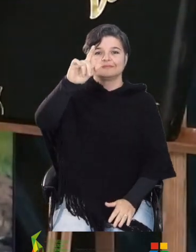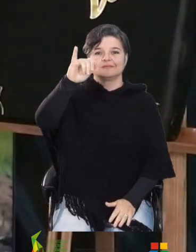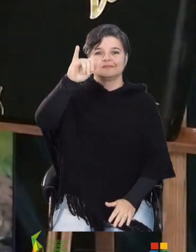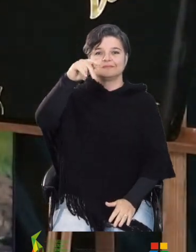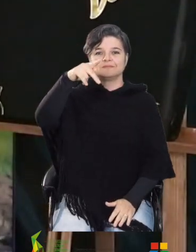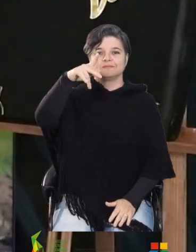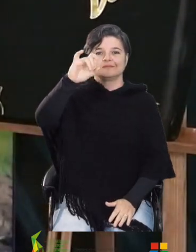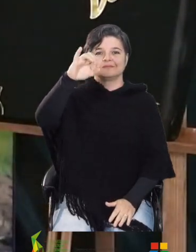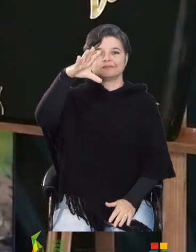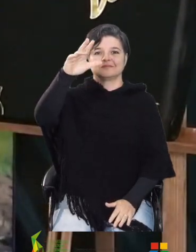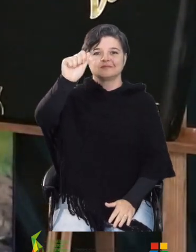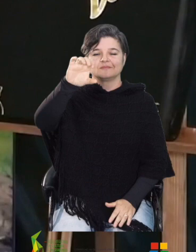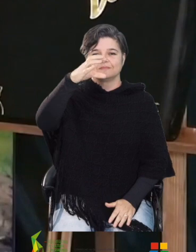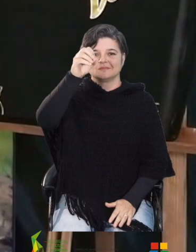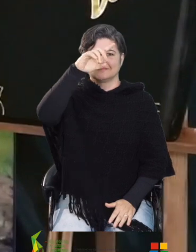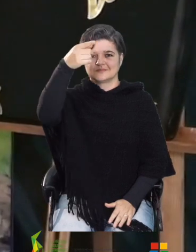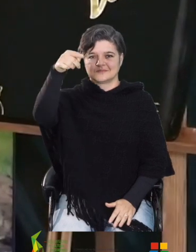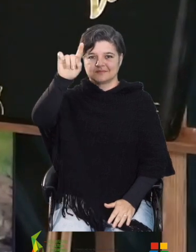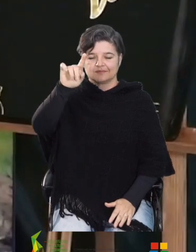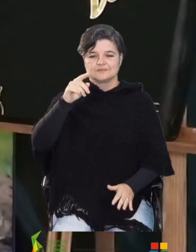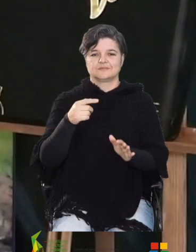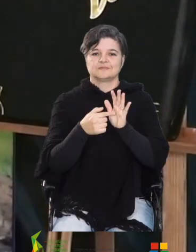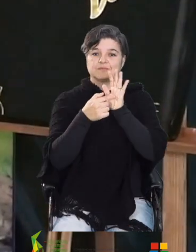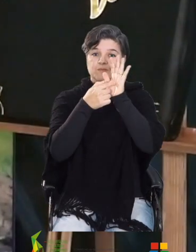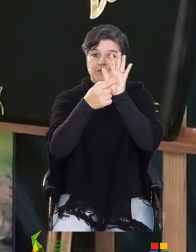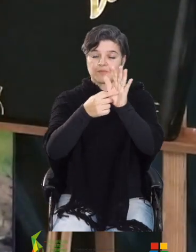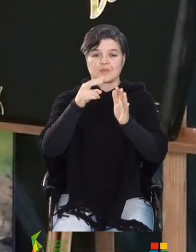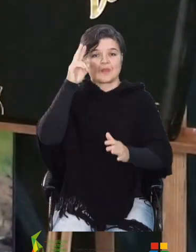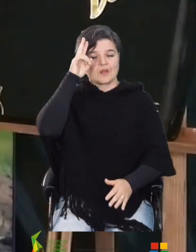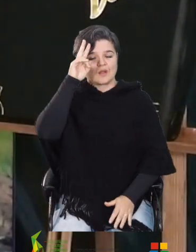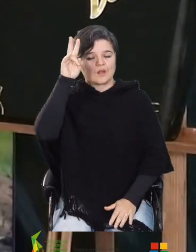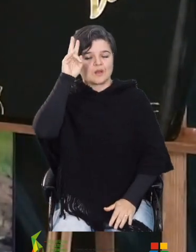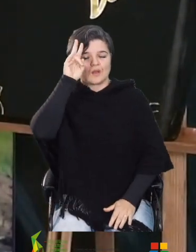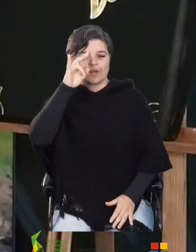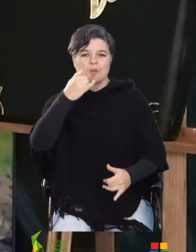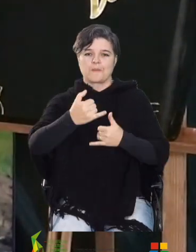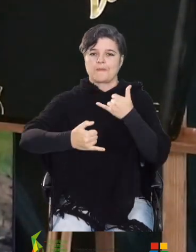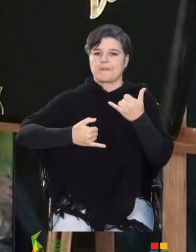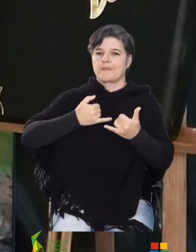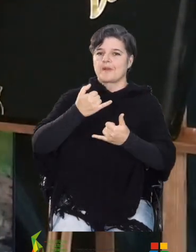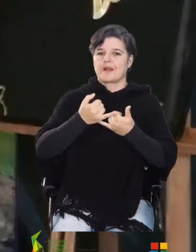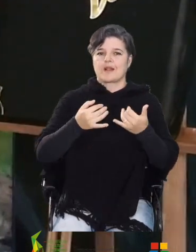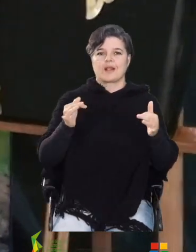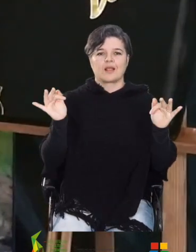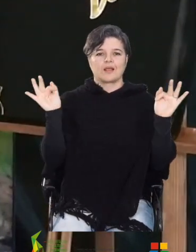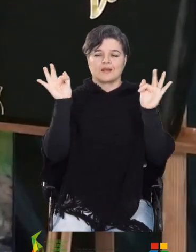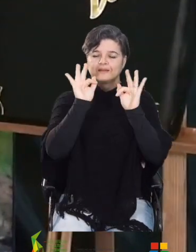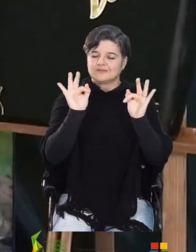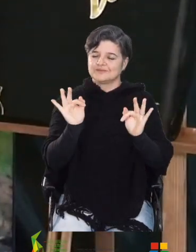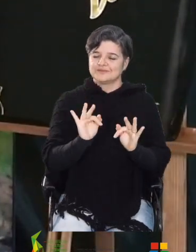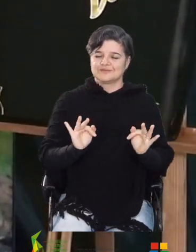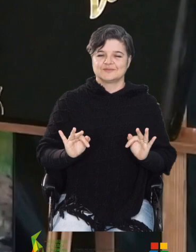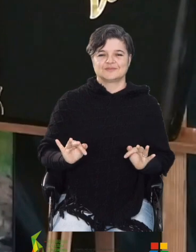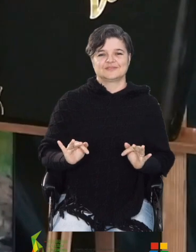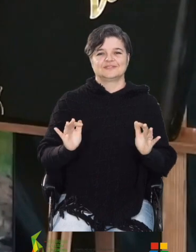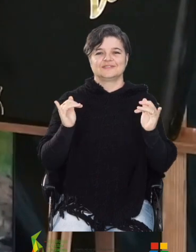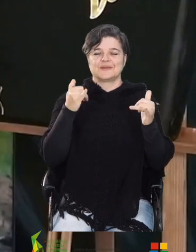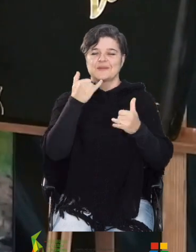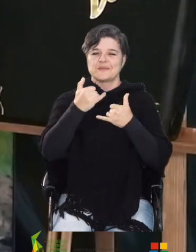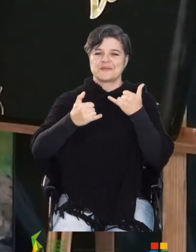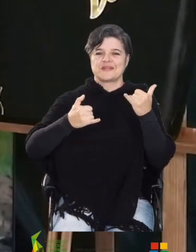um espetáculo de contação de história brincadeiras alegria e diversão